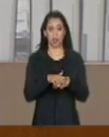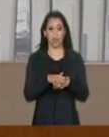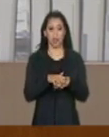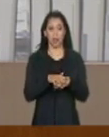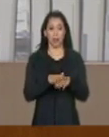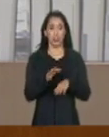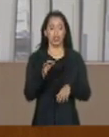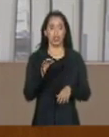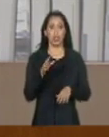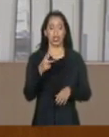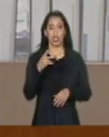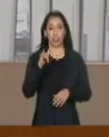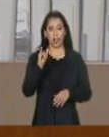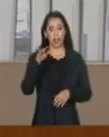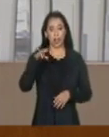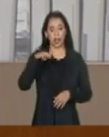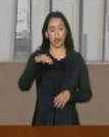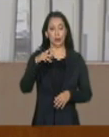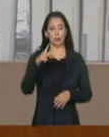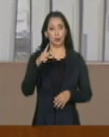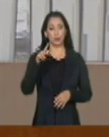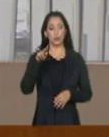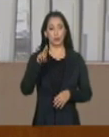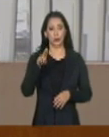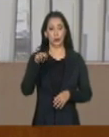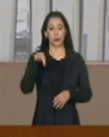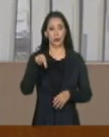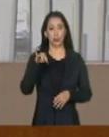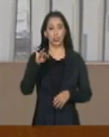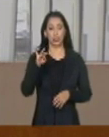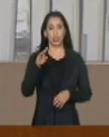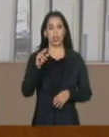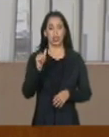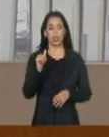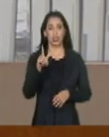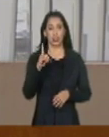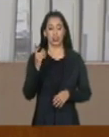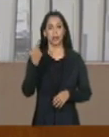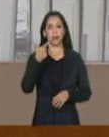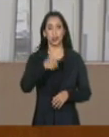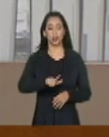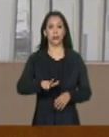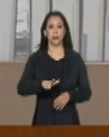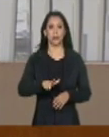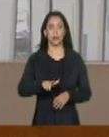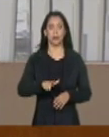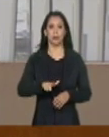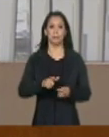só reforça. Essa é outra grande tragédia.